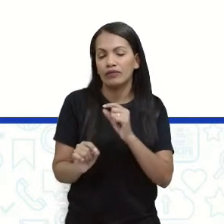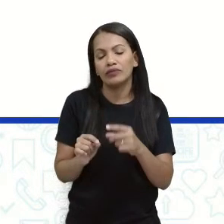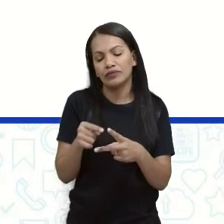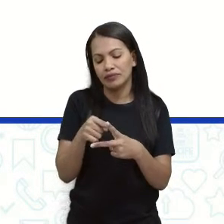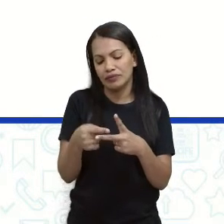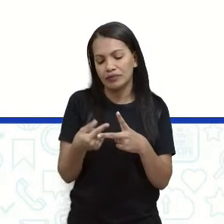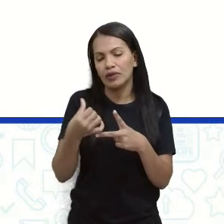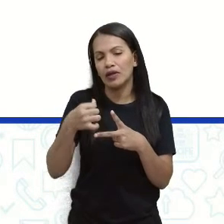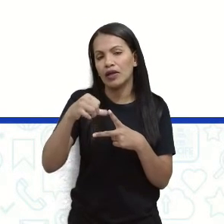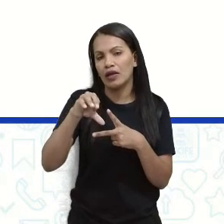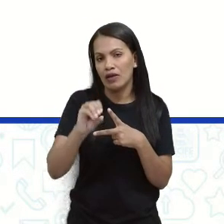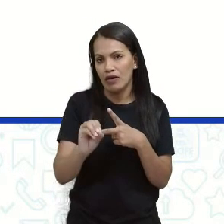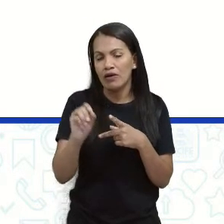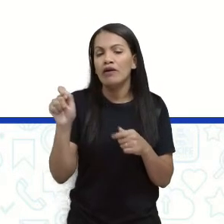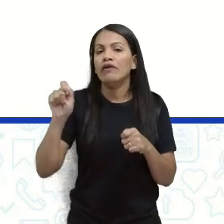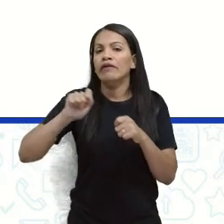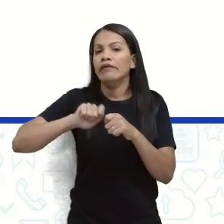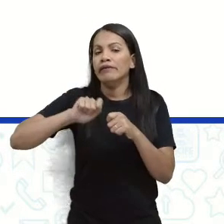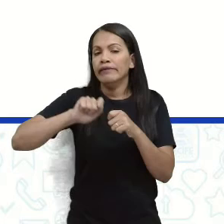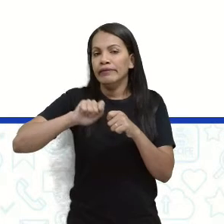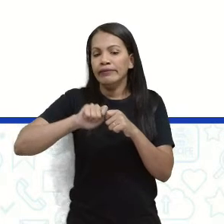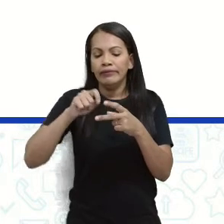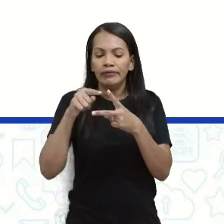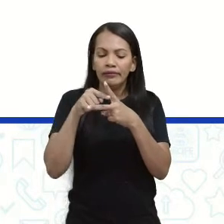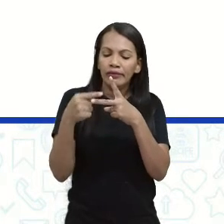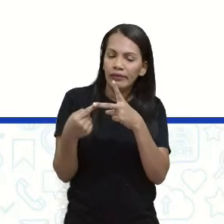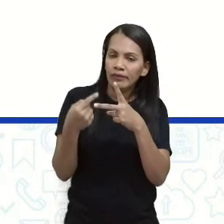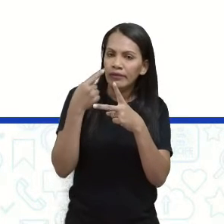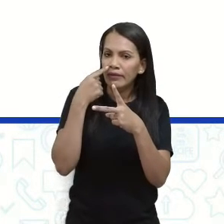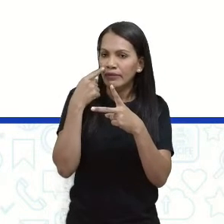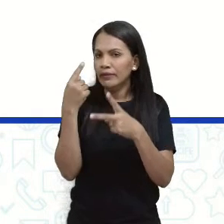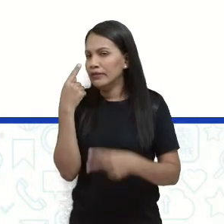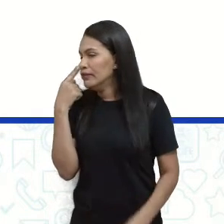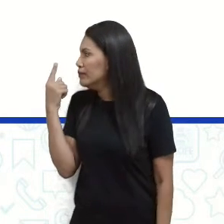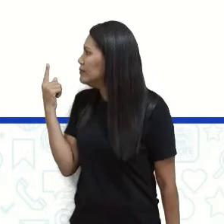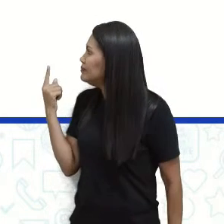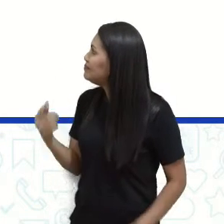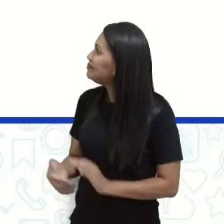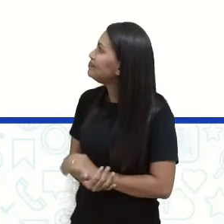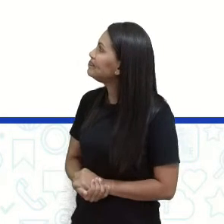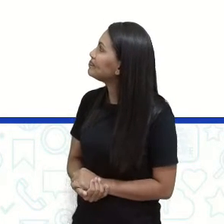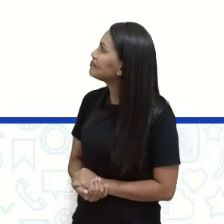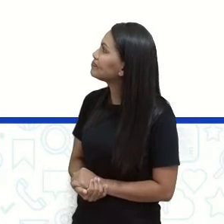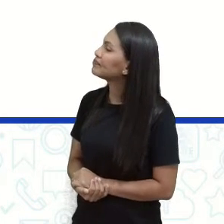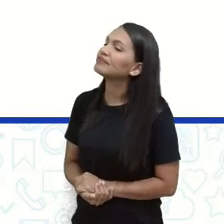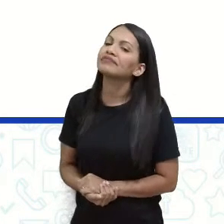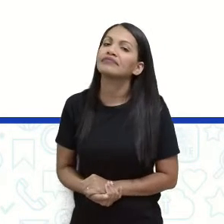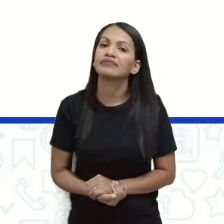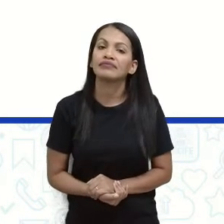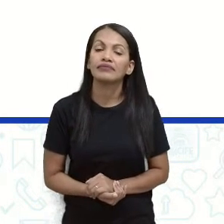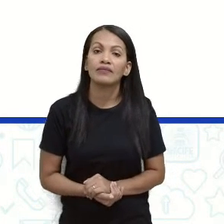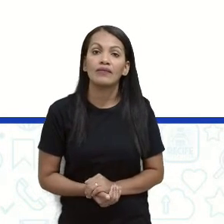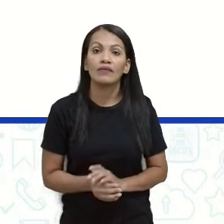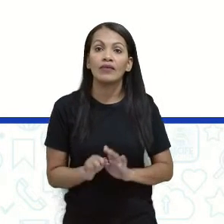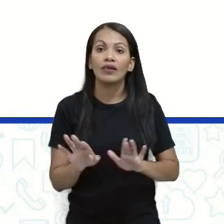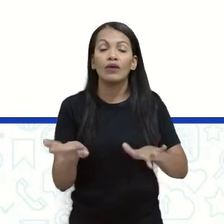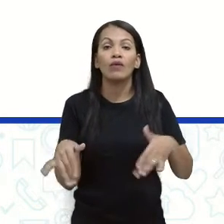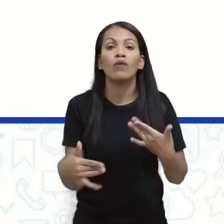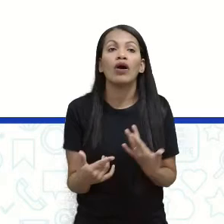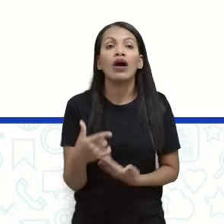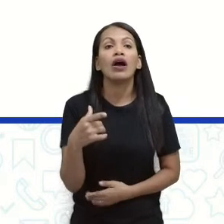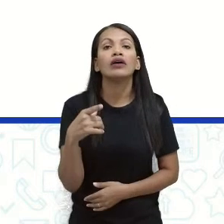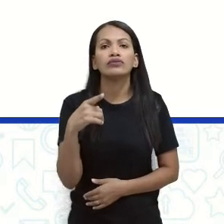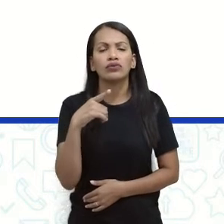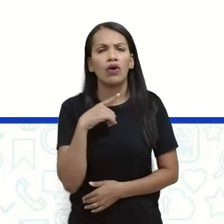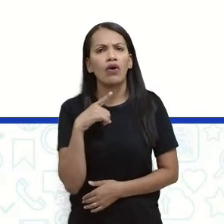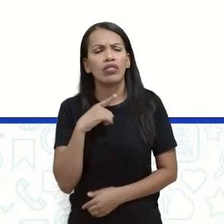até embaixo, vai formar outro ângulo 90 graus embaixo, e isso vai ser chamado de altura. Quando eu vou ter essa altura, aí